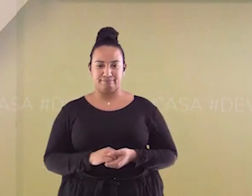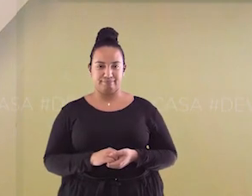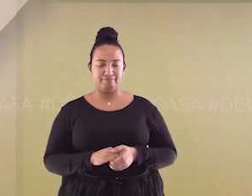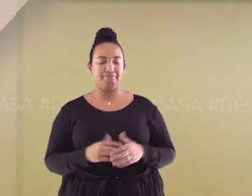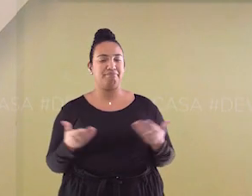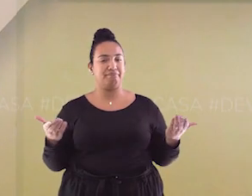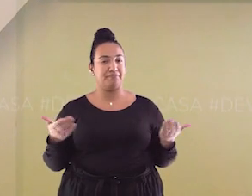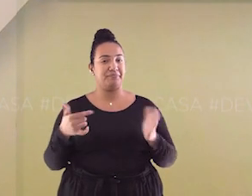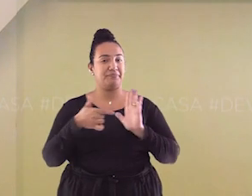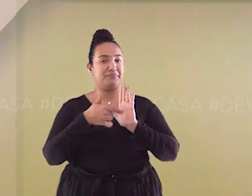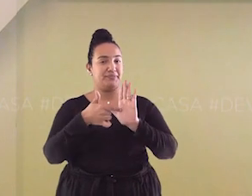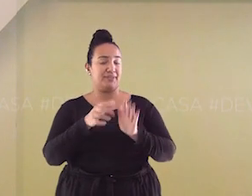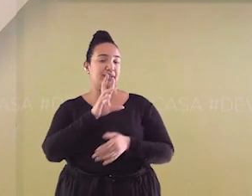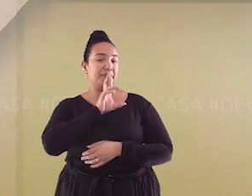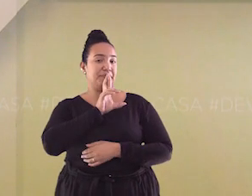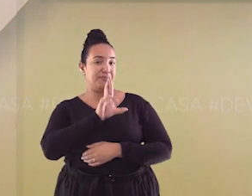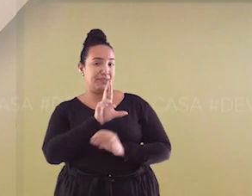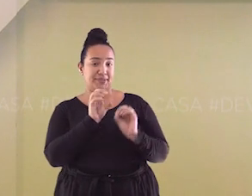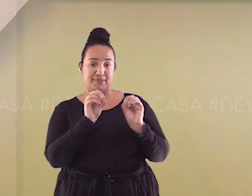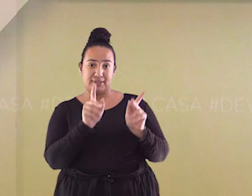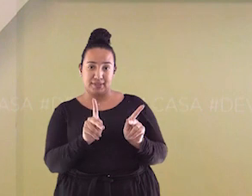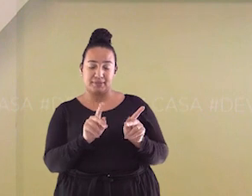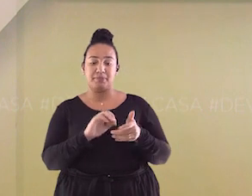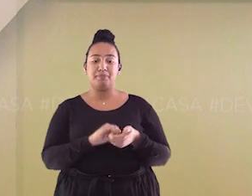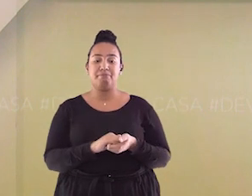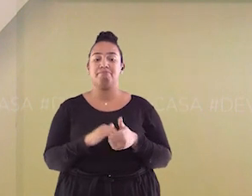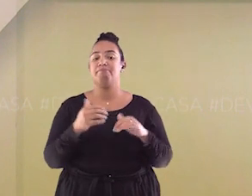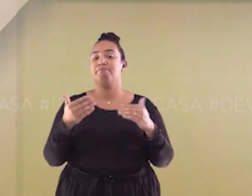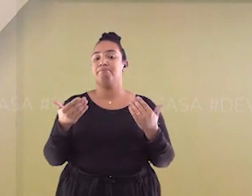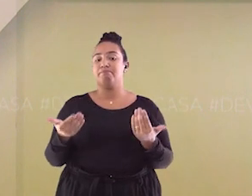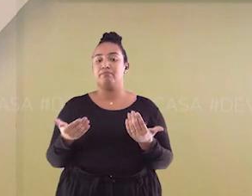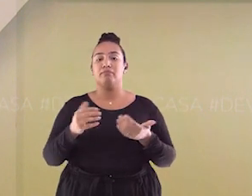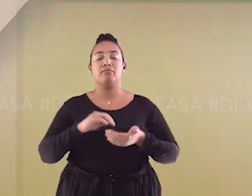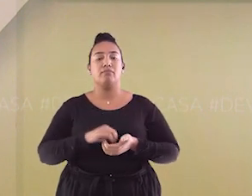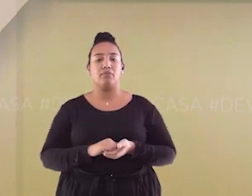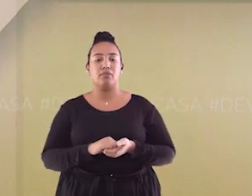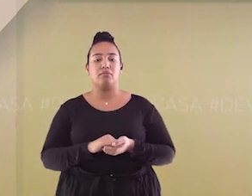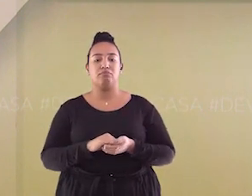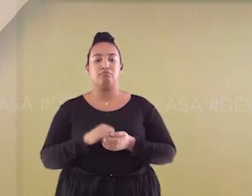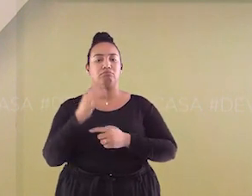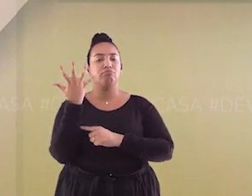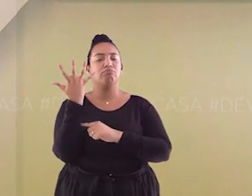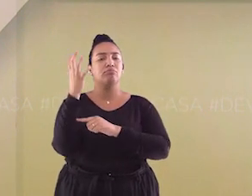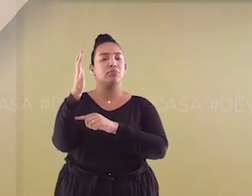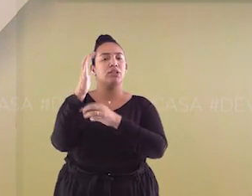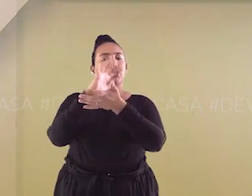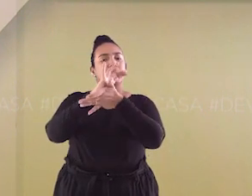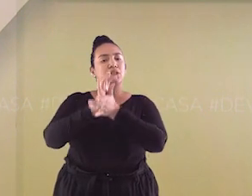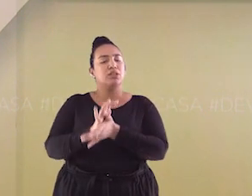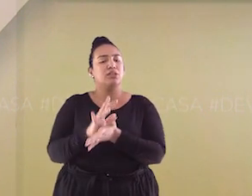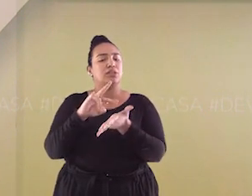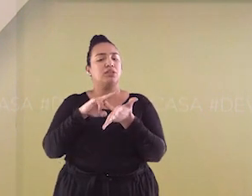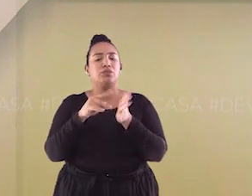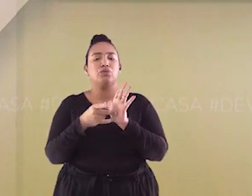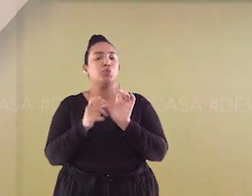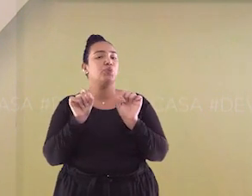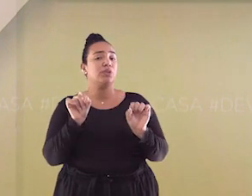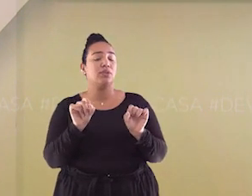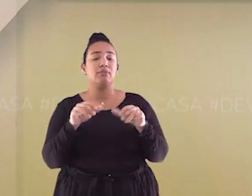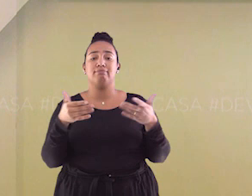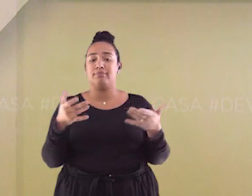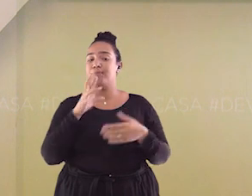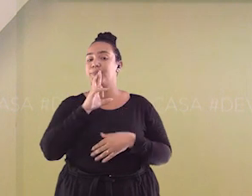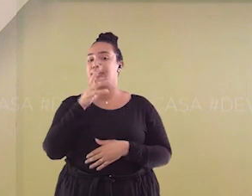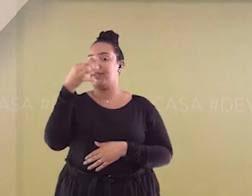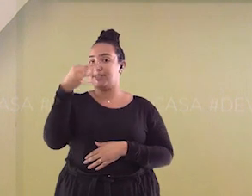Voltei para a gente ver a resposta juntos, ok? Então, o que significa degradação do meio ambiente? A